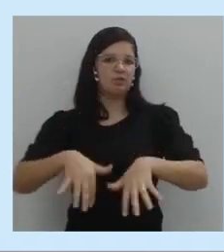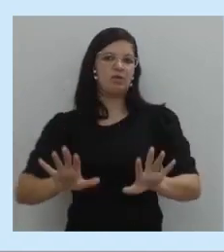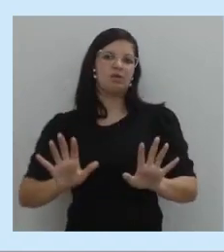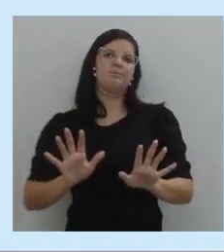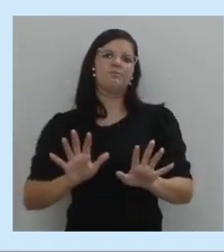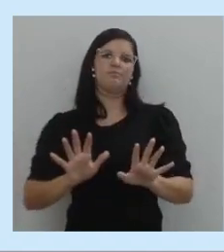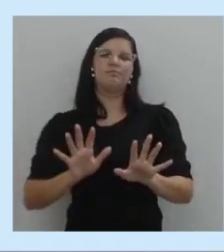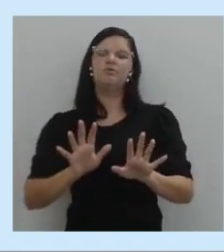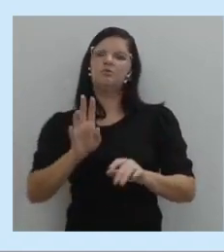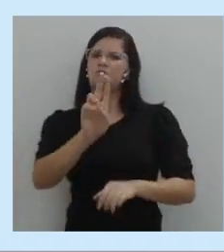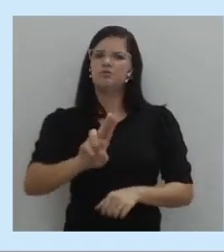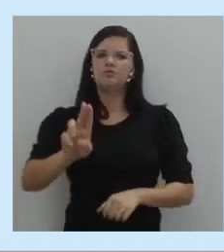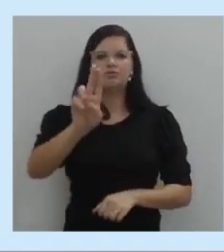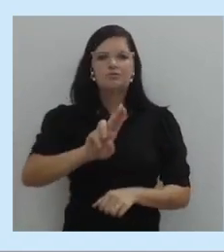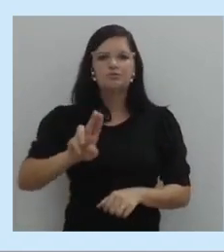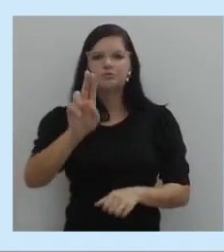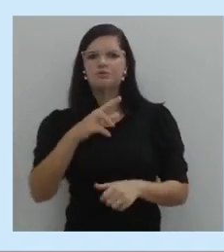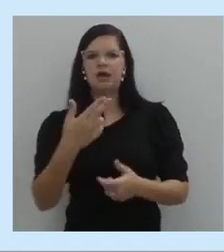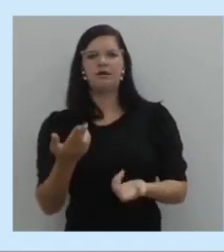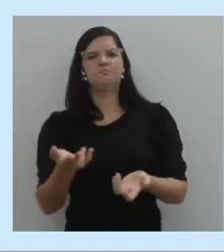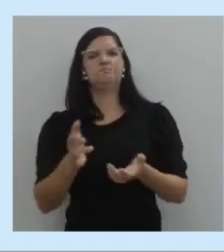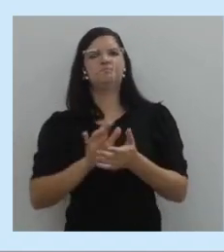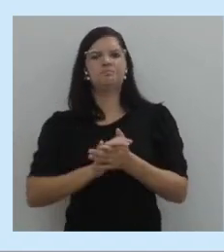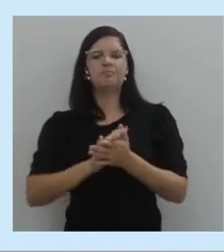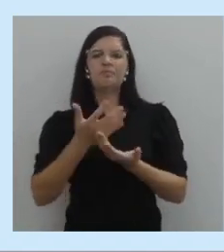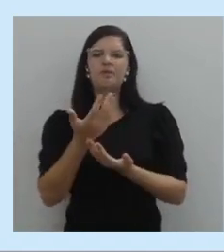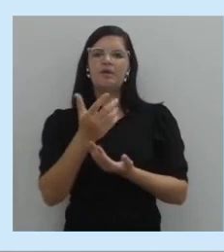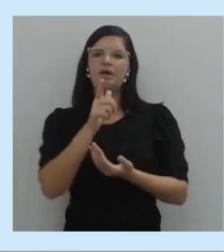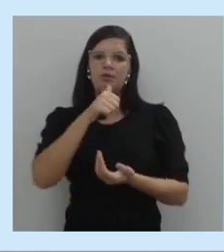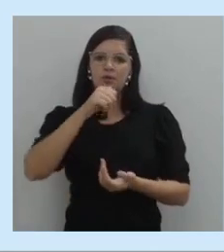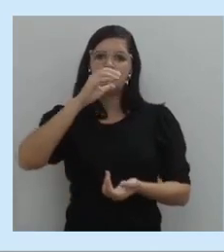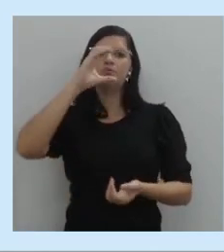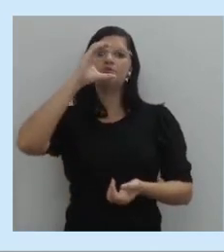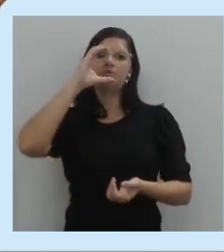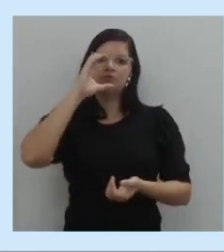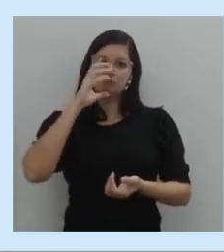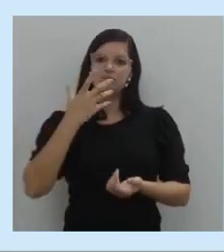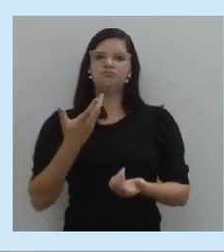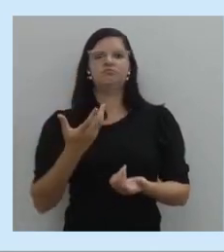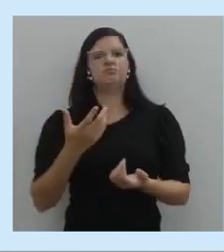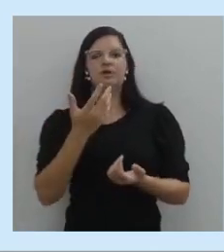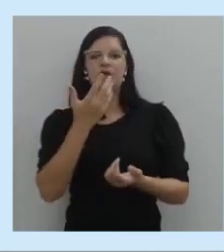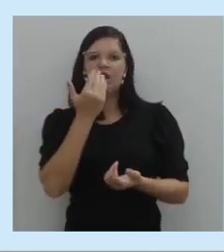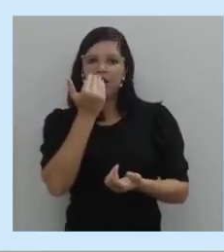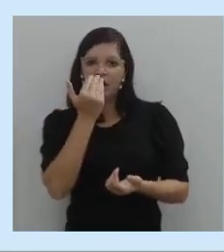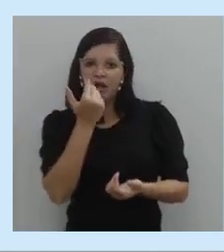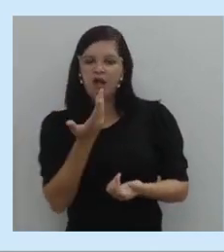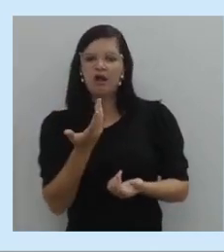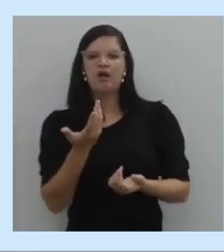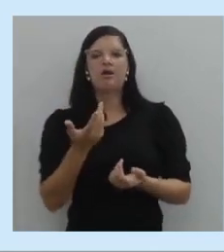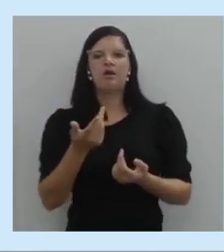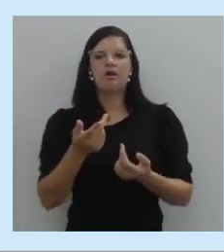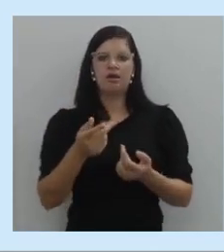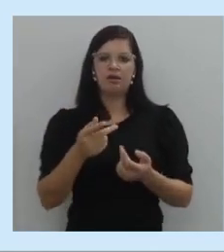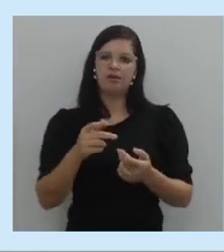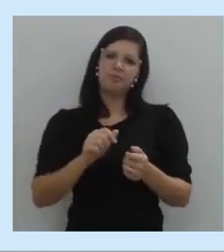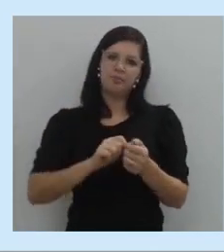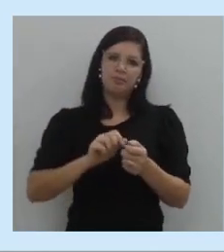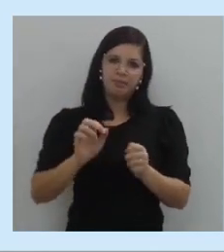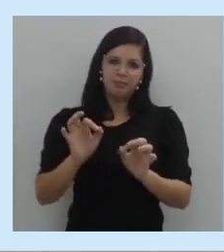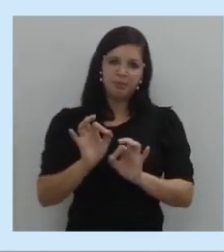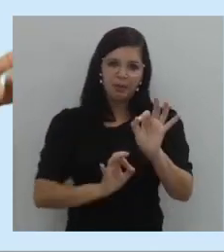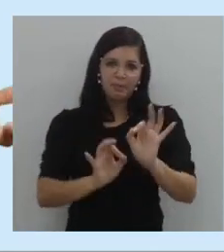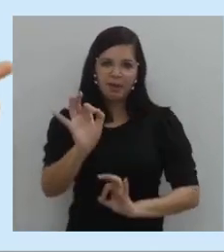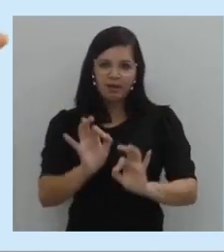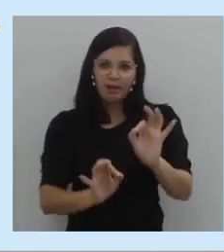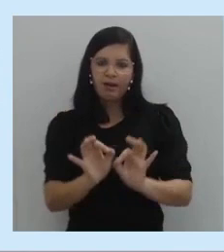água, tá? Que pode ser utilizado tanto para a ingestão, a nossa ingestão, né, produção de alimentos, tá? A própria ingestão